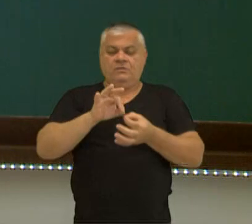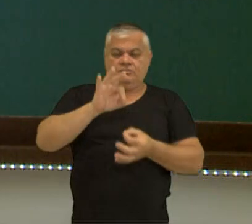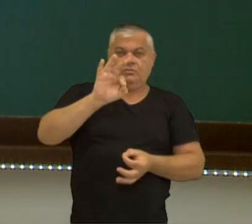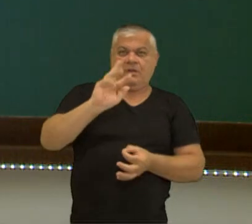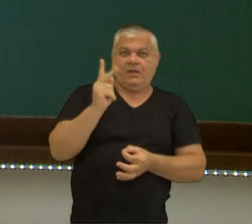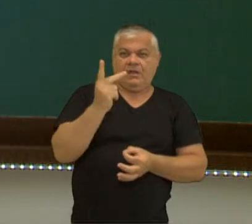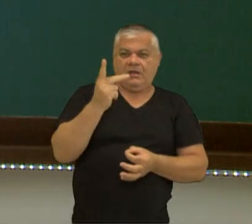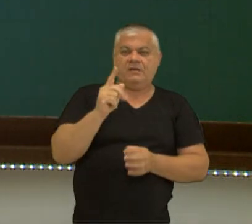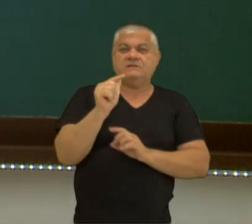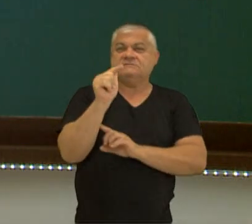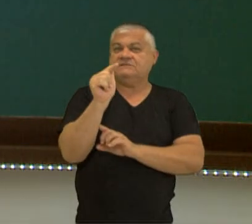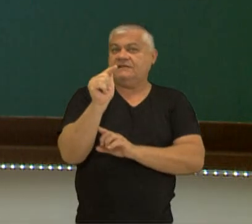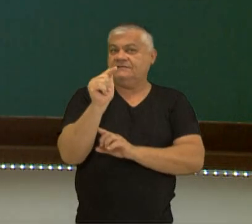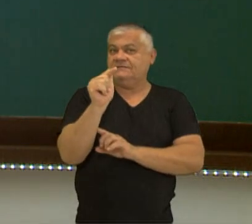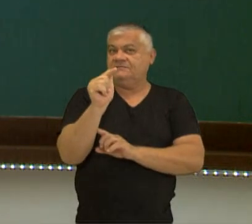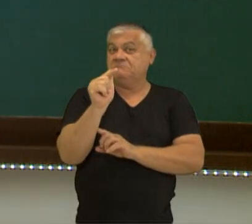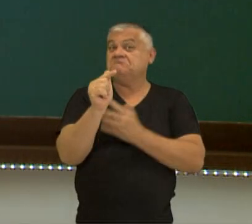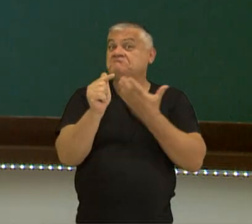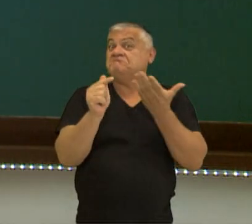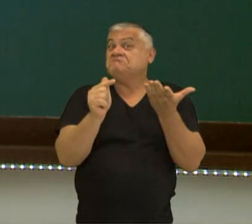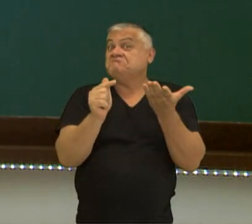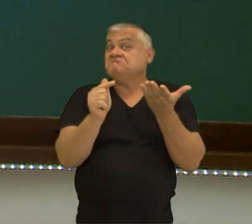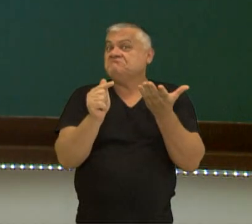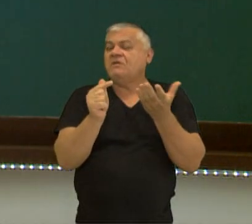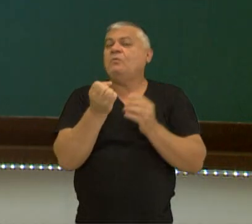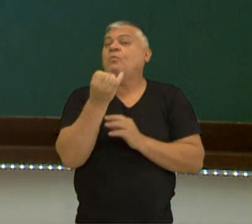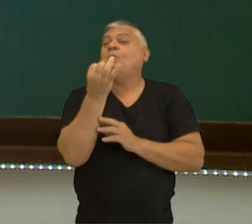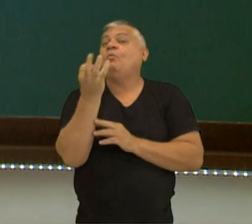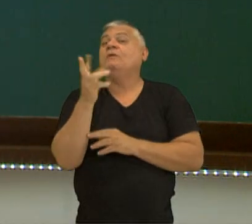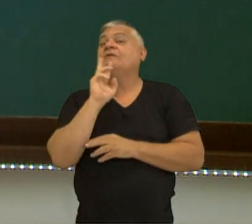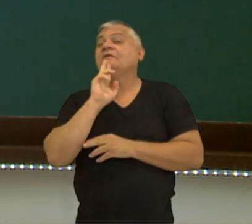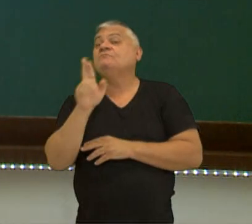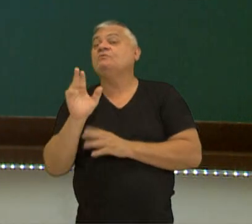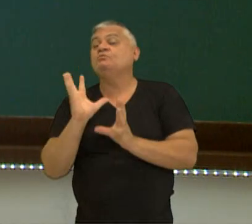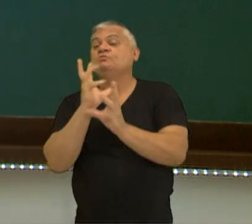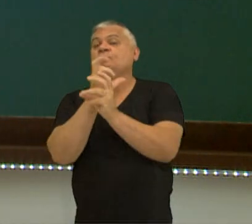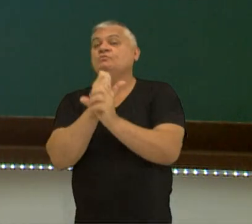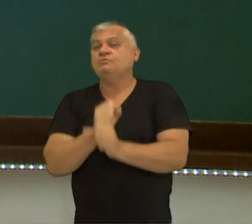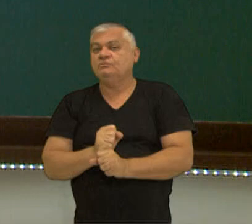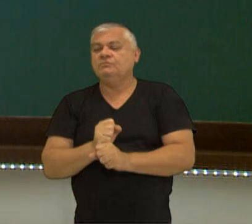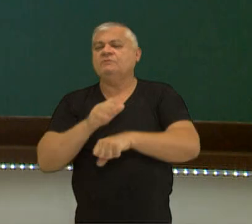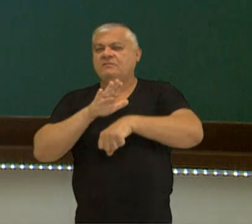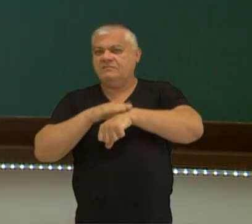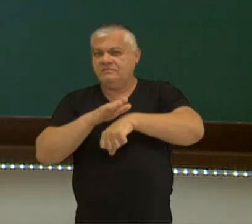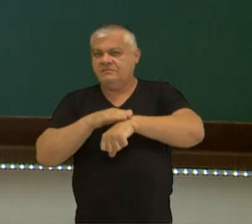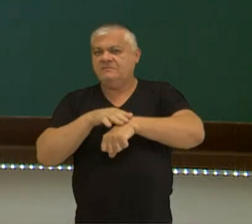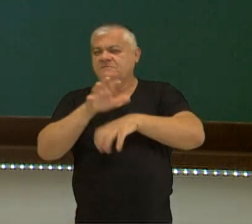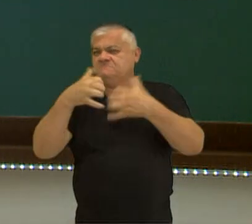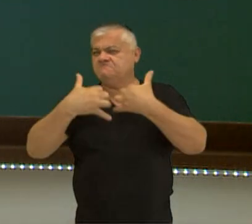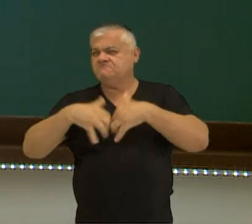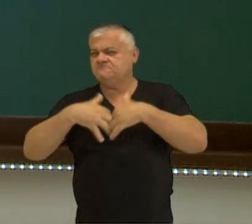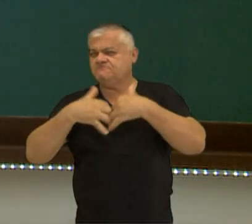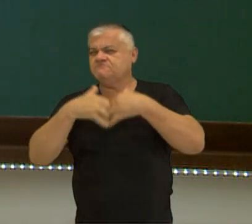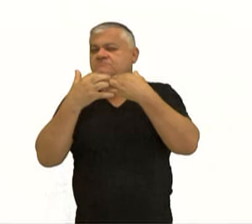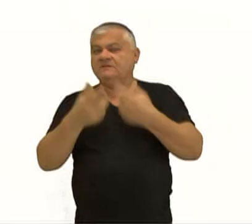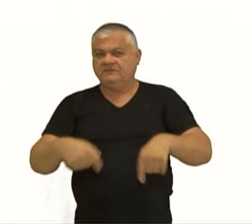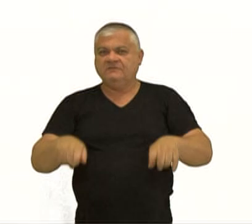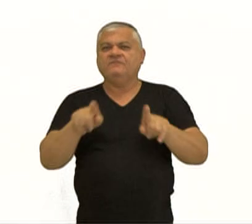altura vale 7 centímetros. Eu preciso saber quanto que vai ser a área total. Vou dar um tempinho para vocês calcularem e